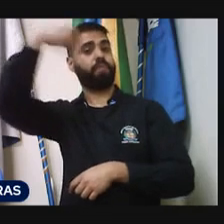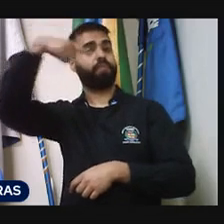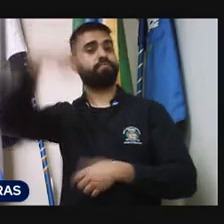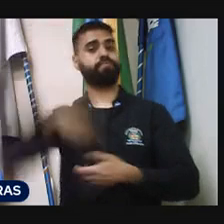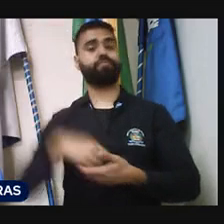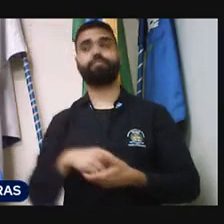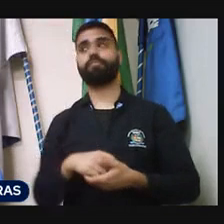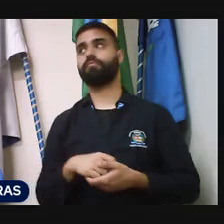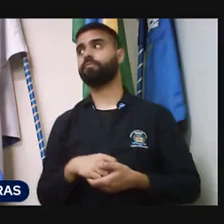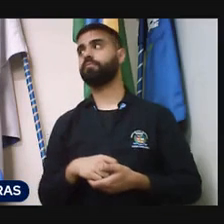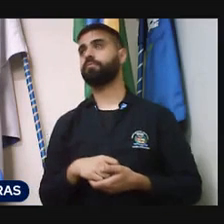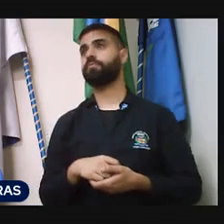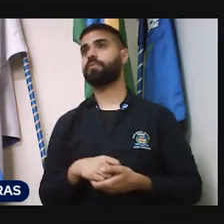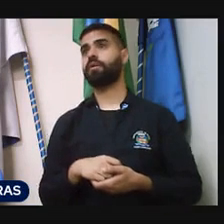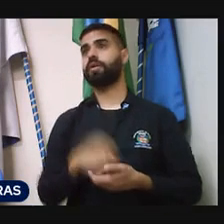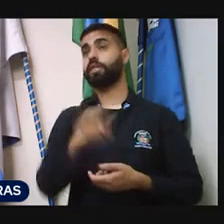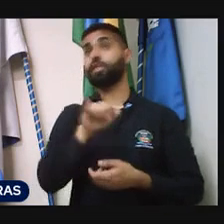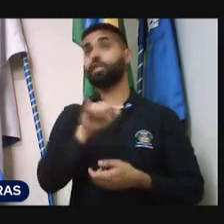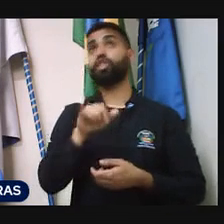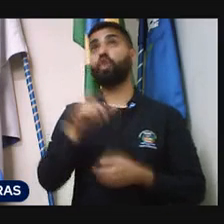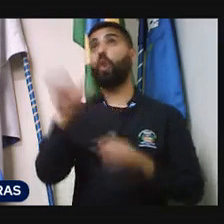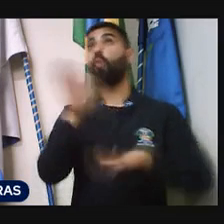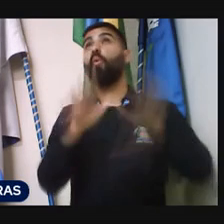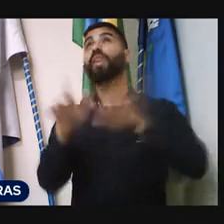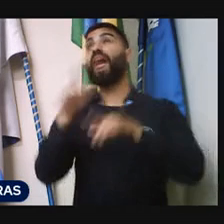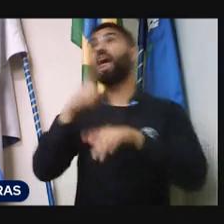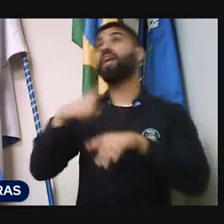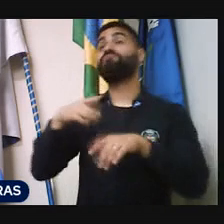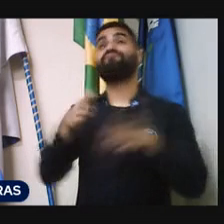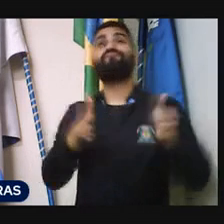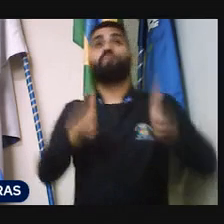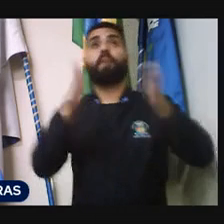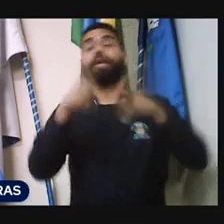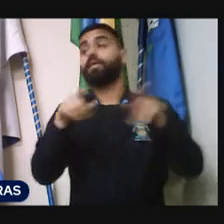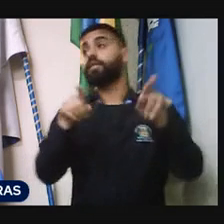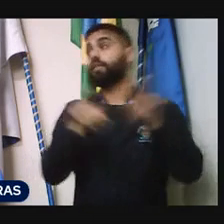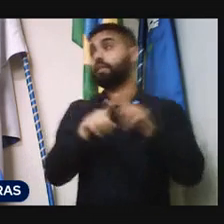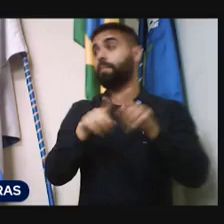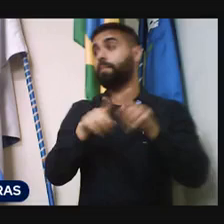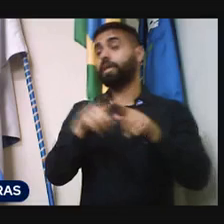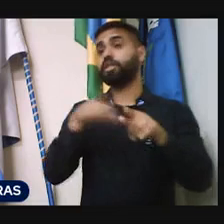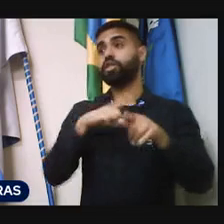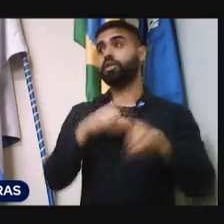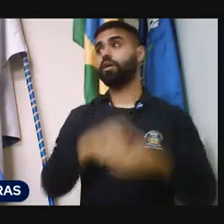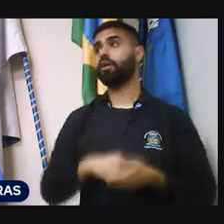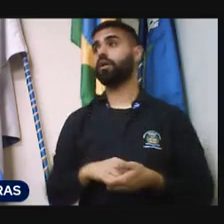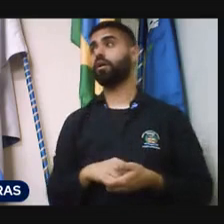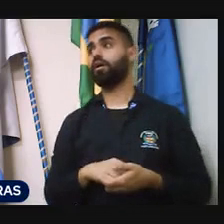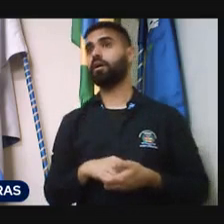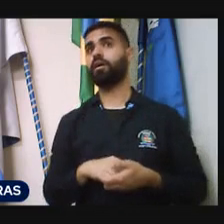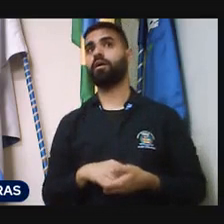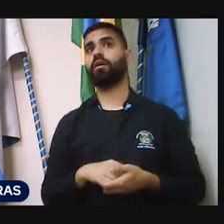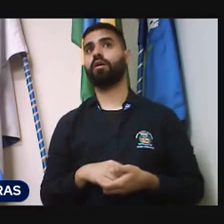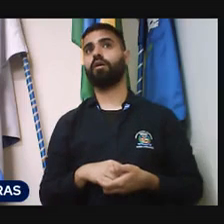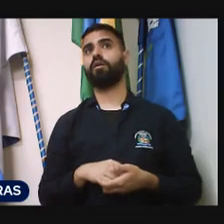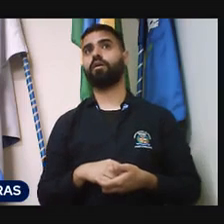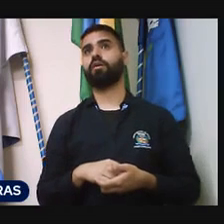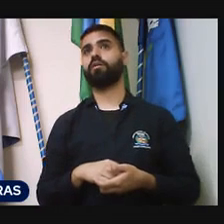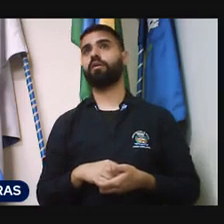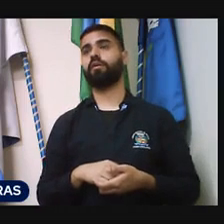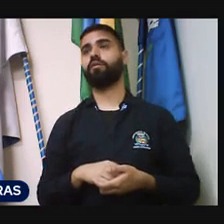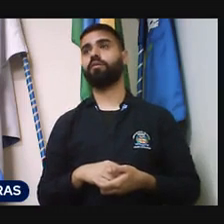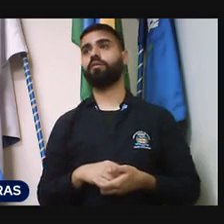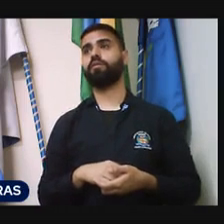então se a gente também não cuidado que a gente tem e peguei ainda uma folha com com